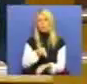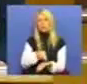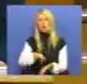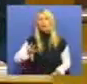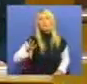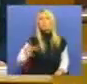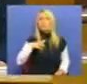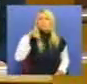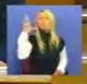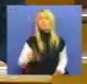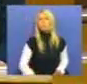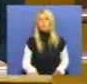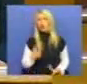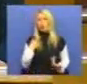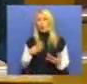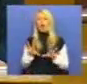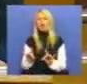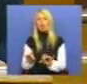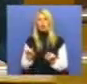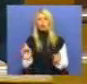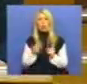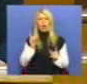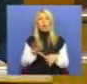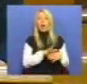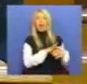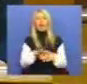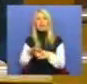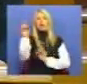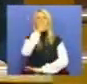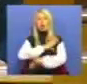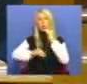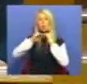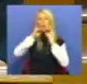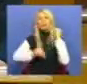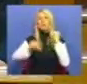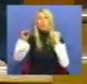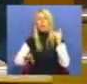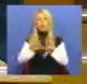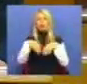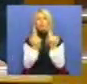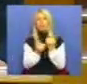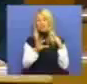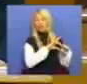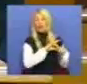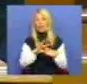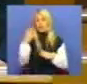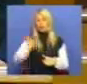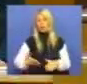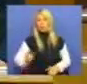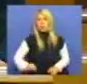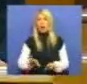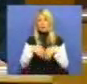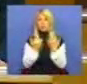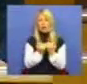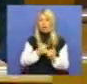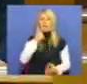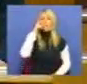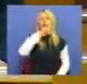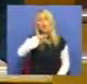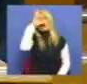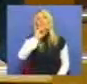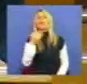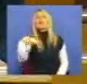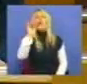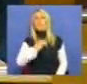Portugal intocável como líder europeu das desigualdades sociais, líder na injustiça social. Para quem governa o Partido